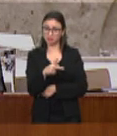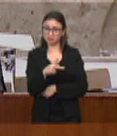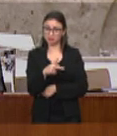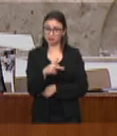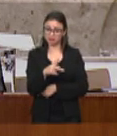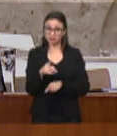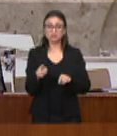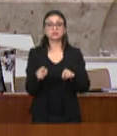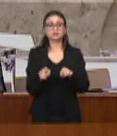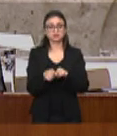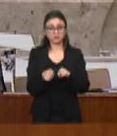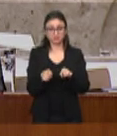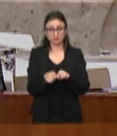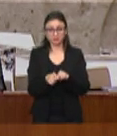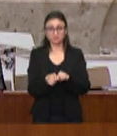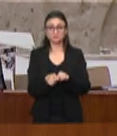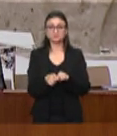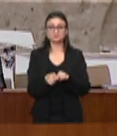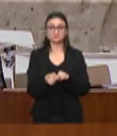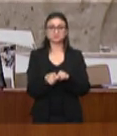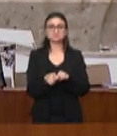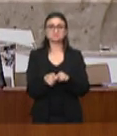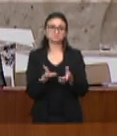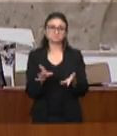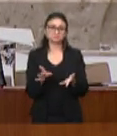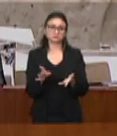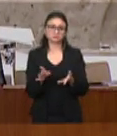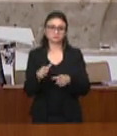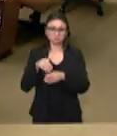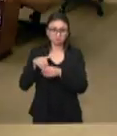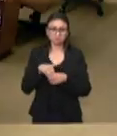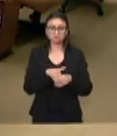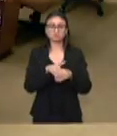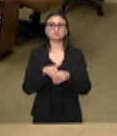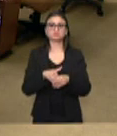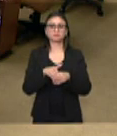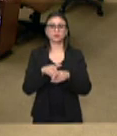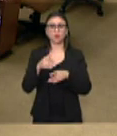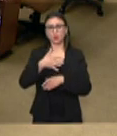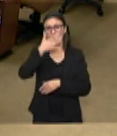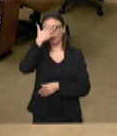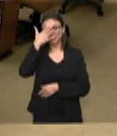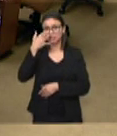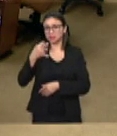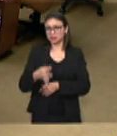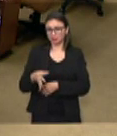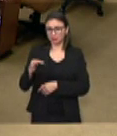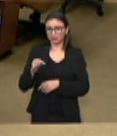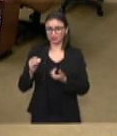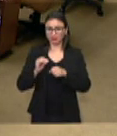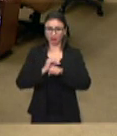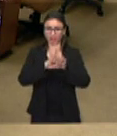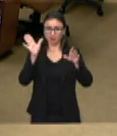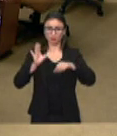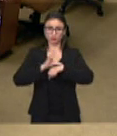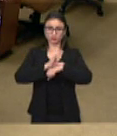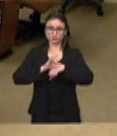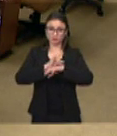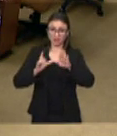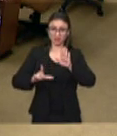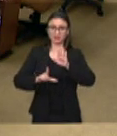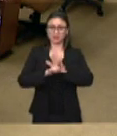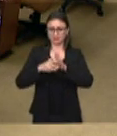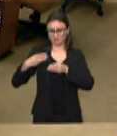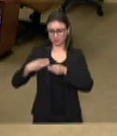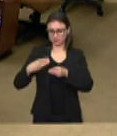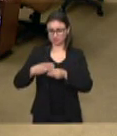quanto ao distinguish que efetuou para efeito de compreender constitucional a lei do município